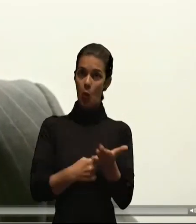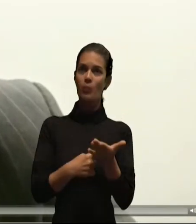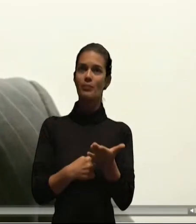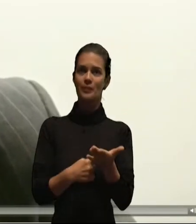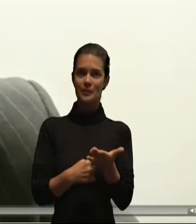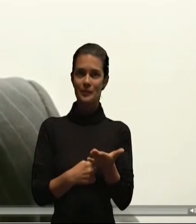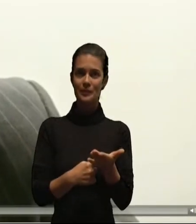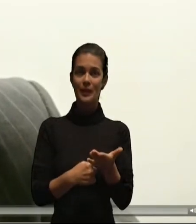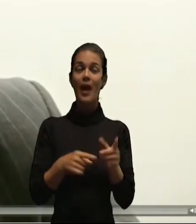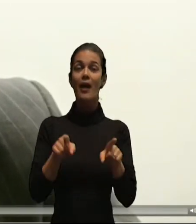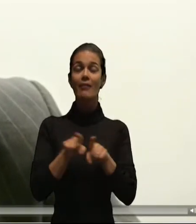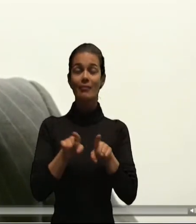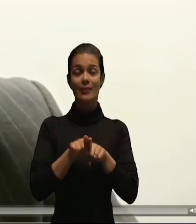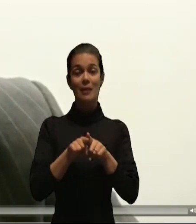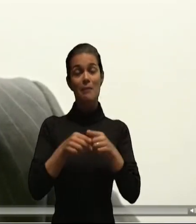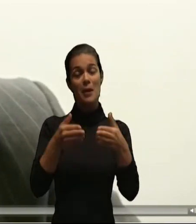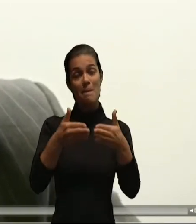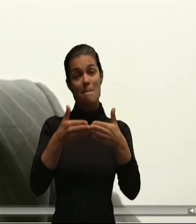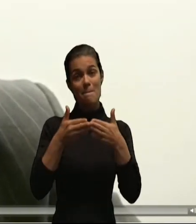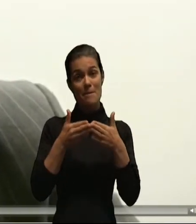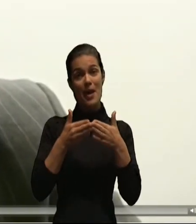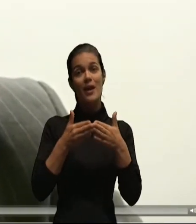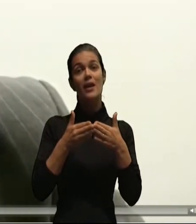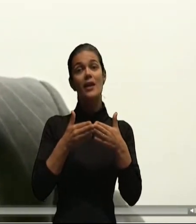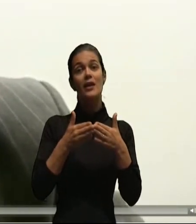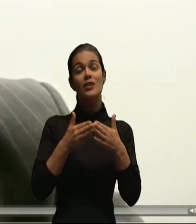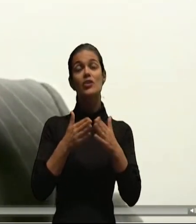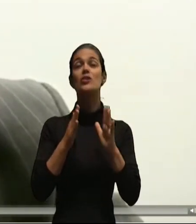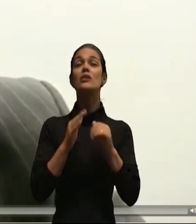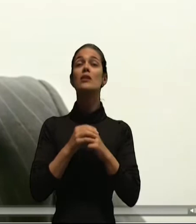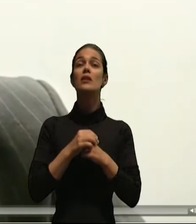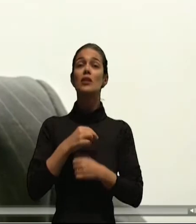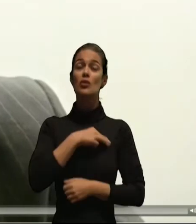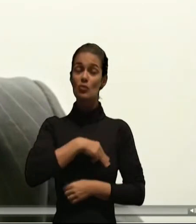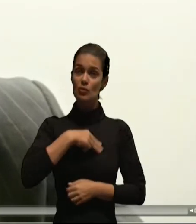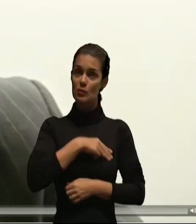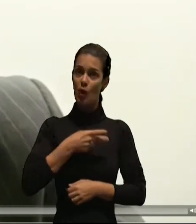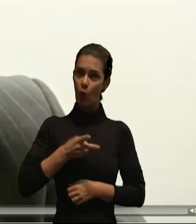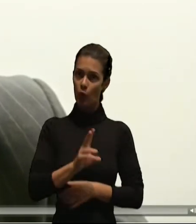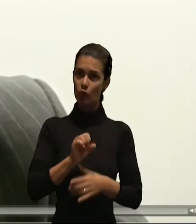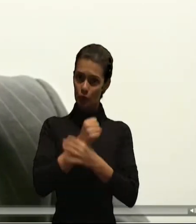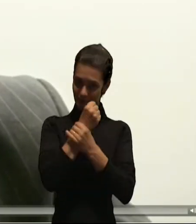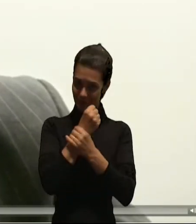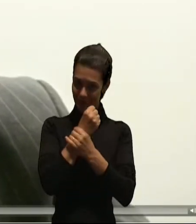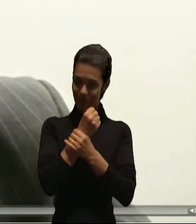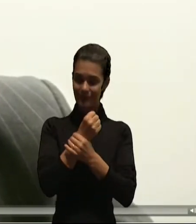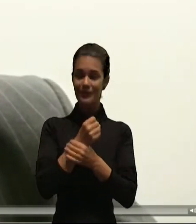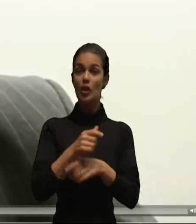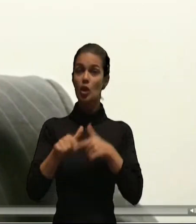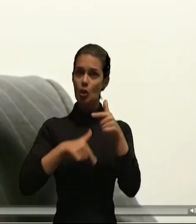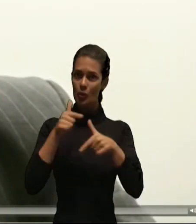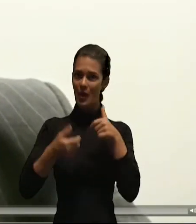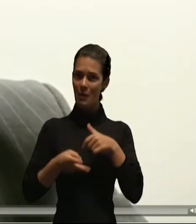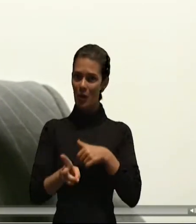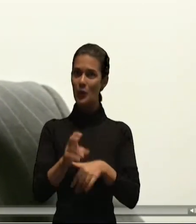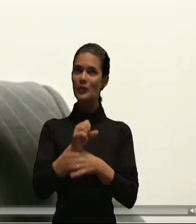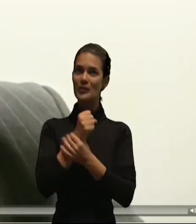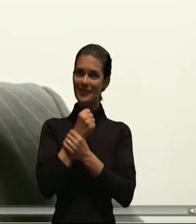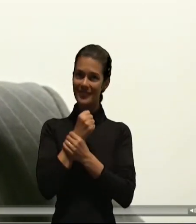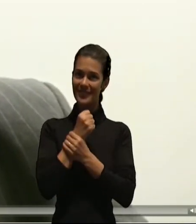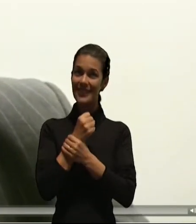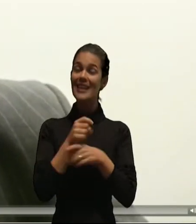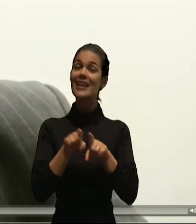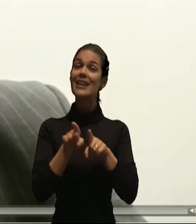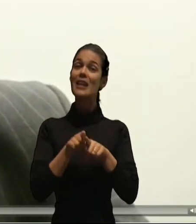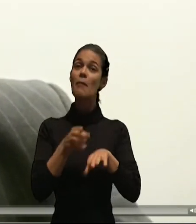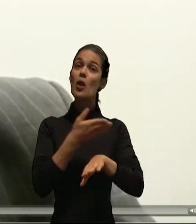dos missionários, o crescimento espiritual da igreja estabelecida em Santa Bárbara e também pelo treinamento de